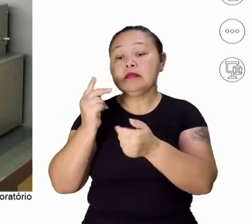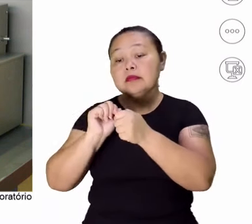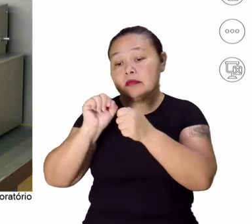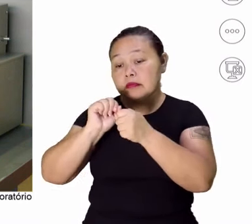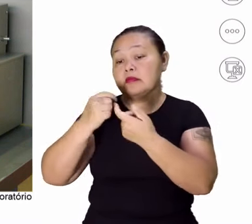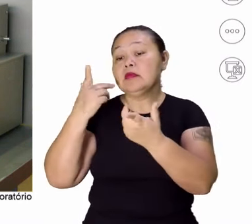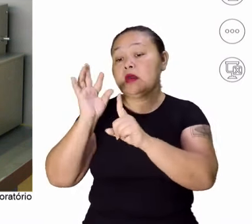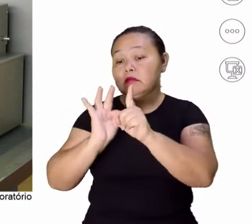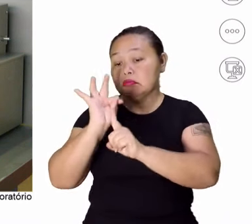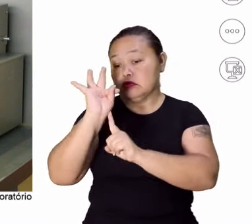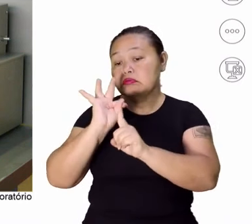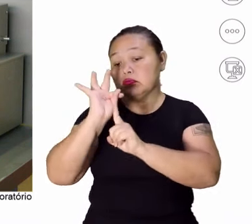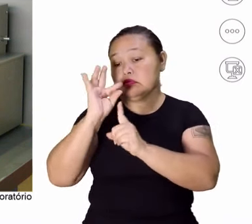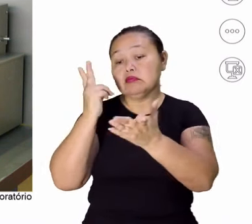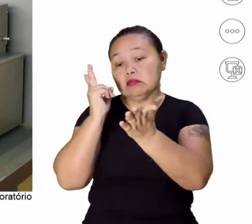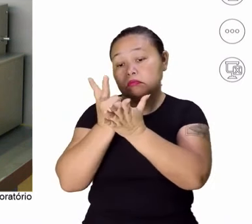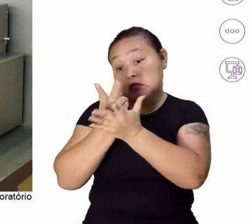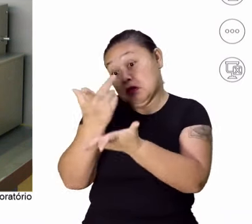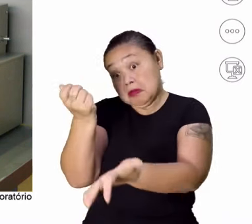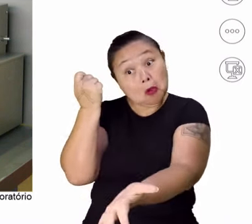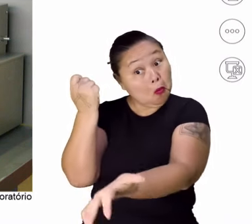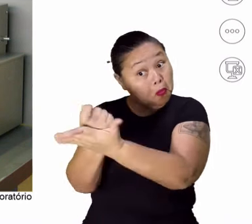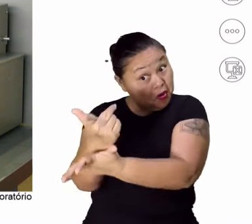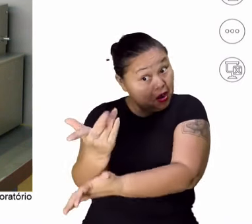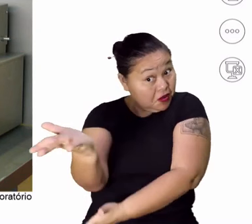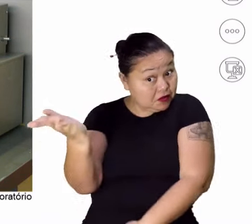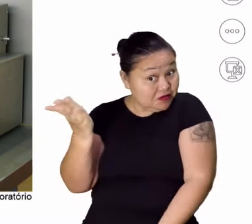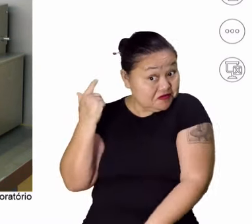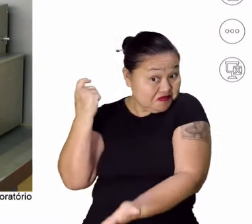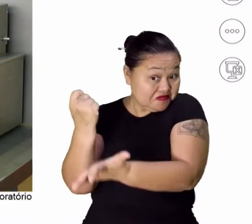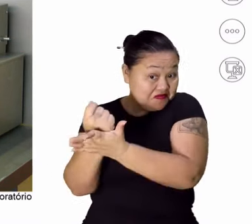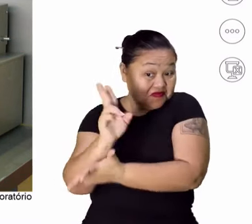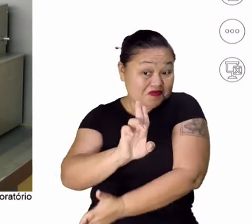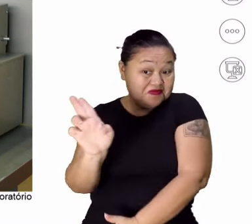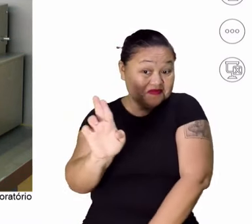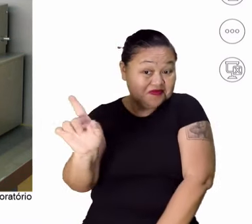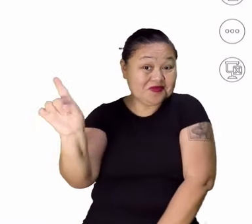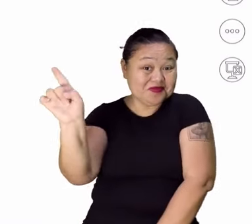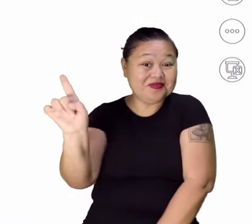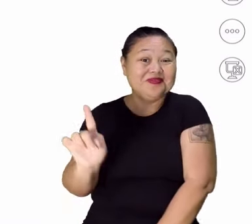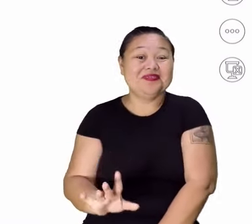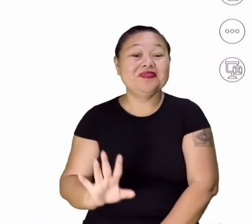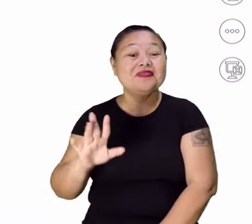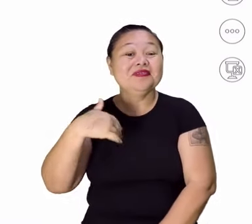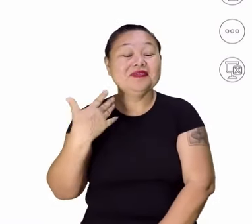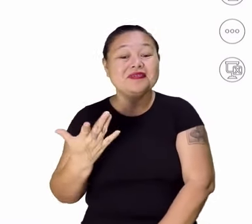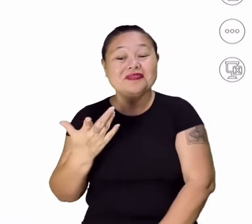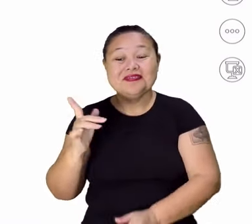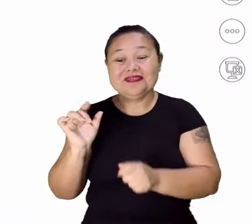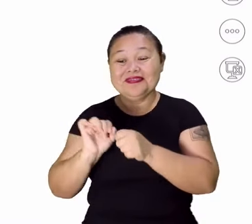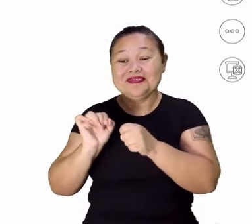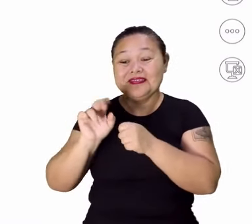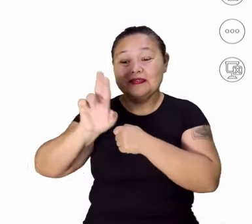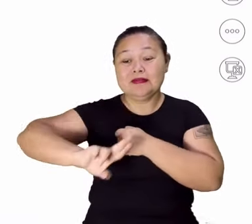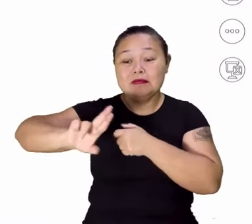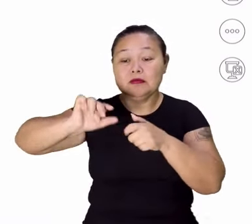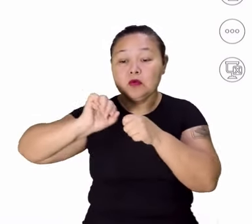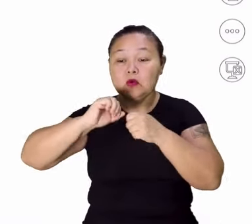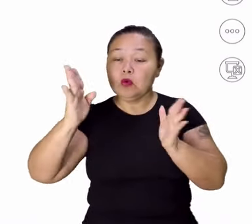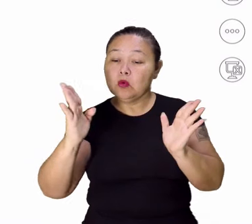temperatura constante. O banho termostático. Se quiser comprar, esse aparelho... O nome é esse. É muito, acho que é mais utilizado em